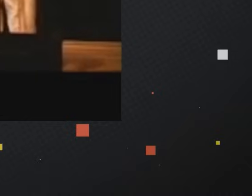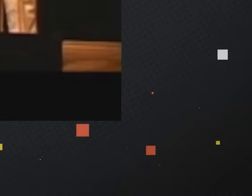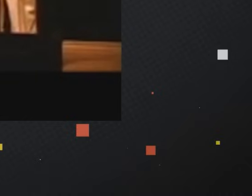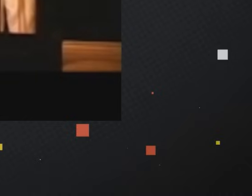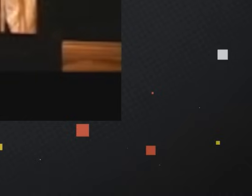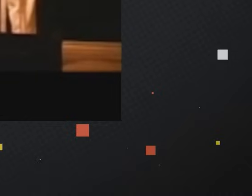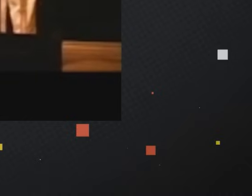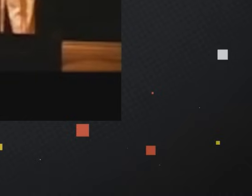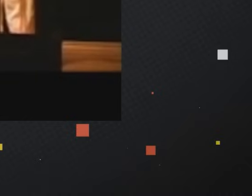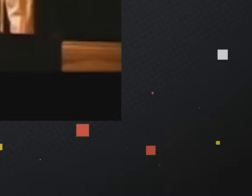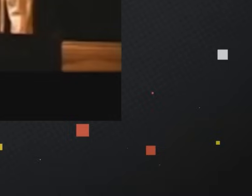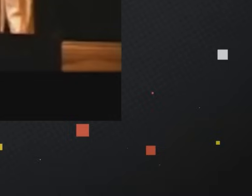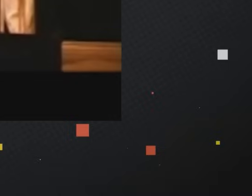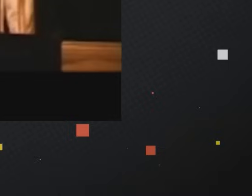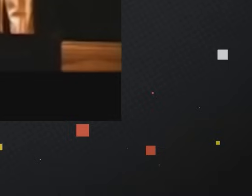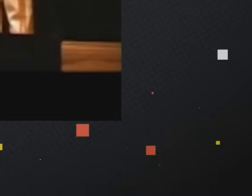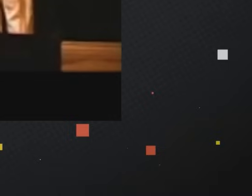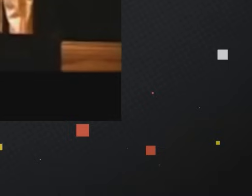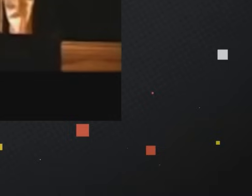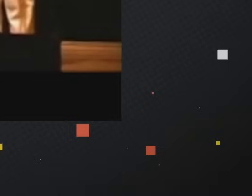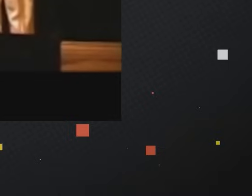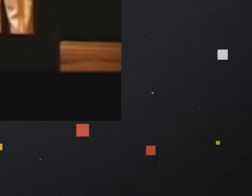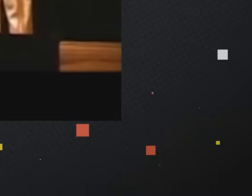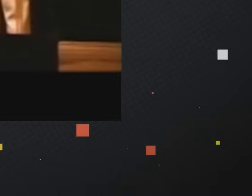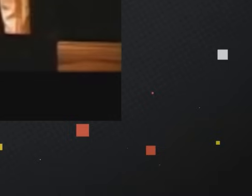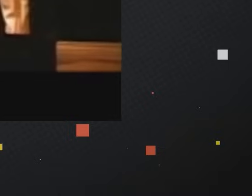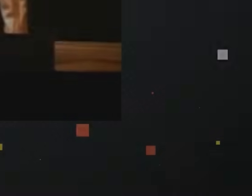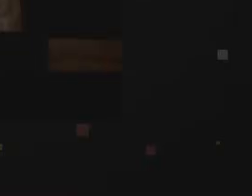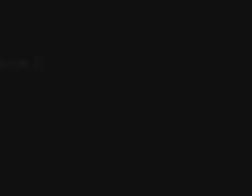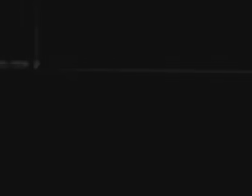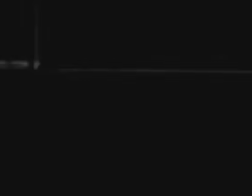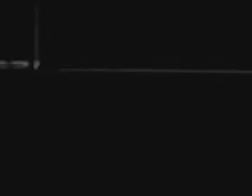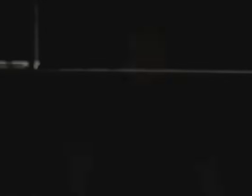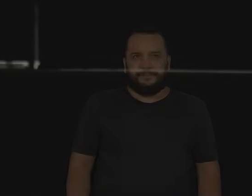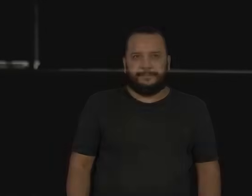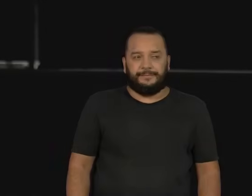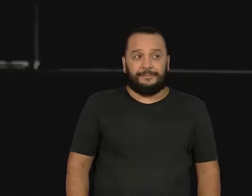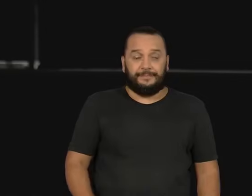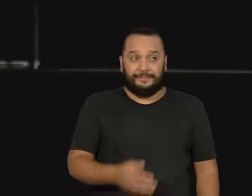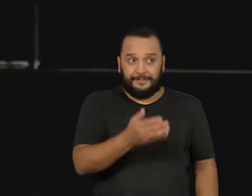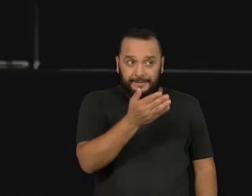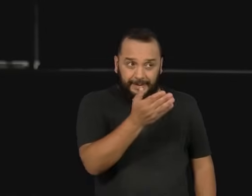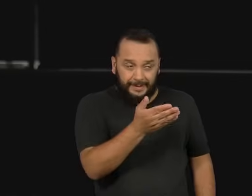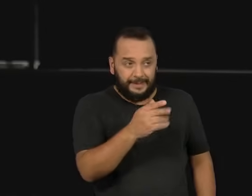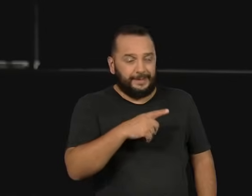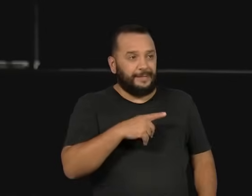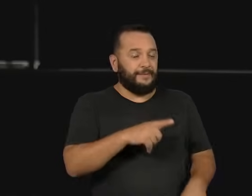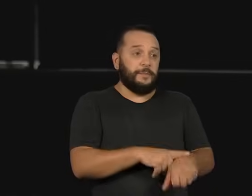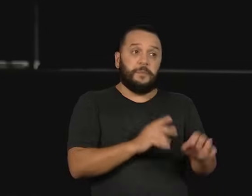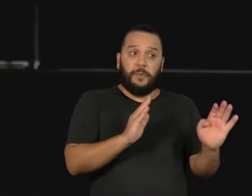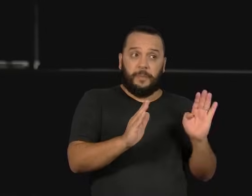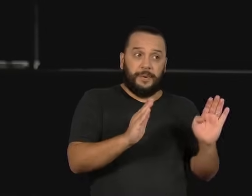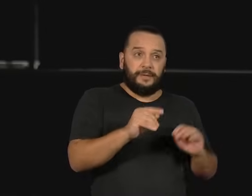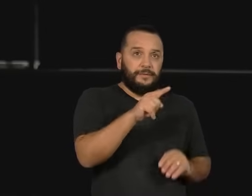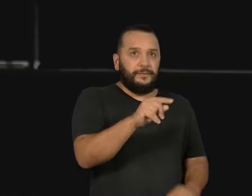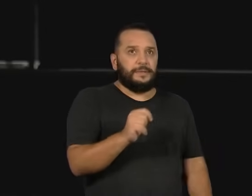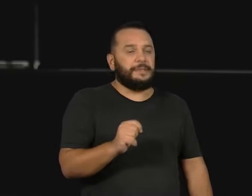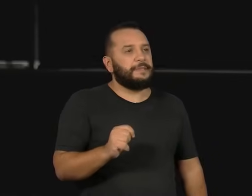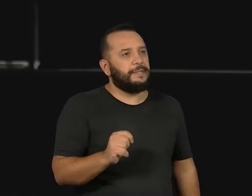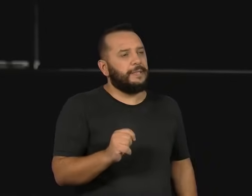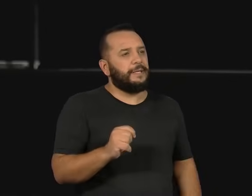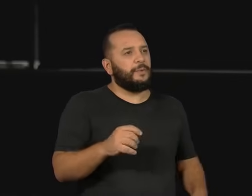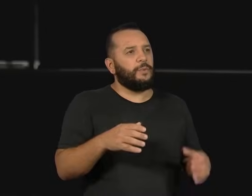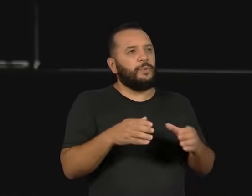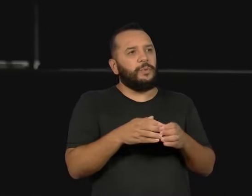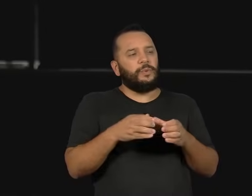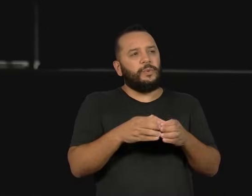acredita e ressuscita por amor. Zé, aí num certo momento você acaba se envolvendo com o pessoal da